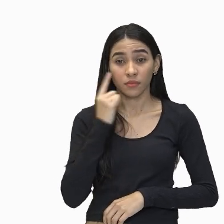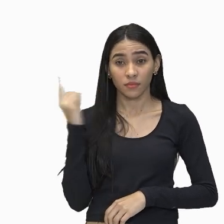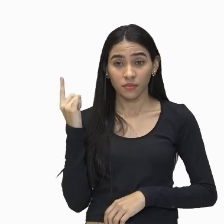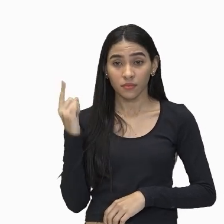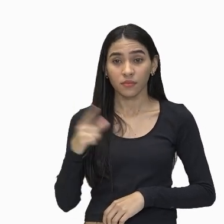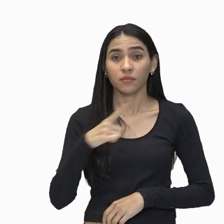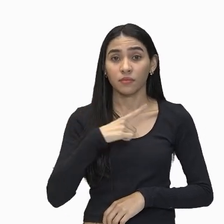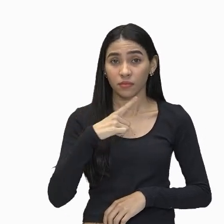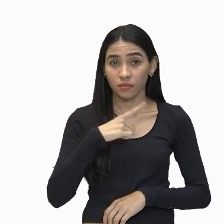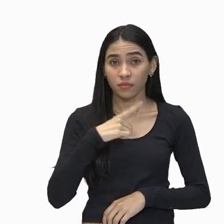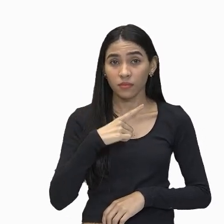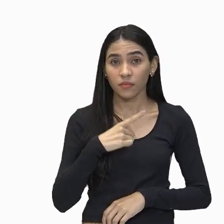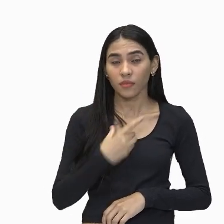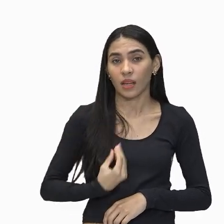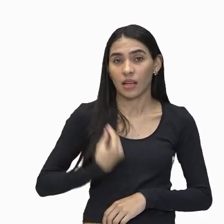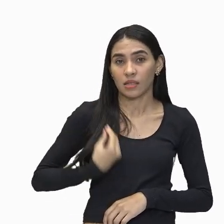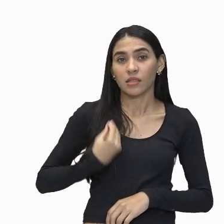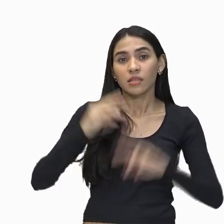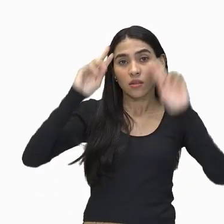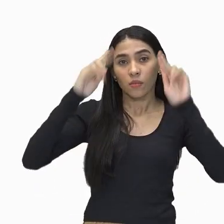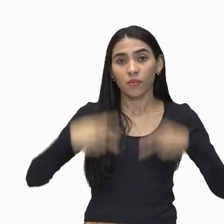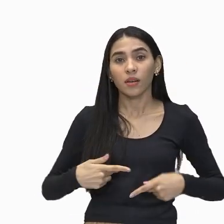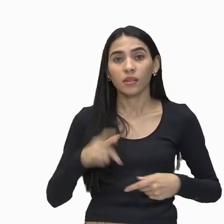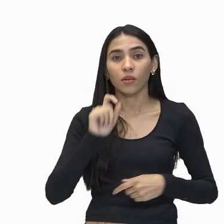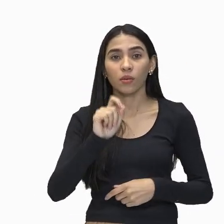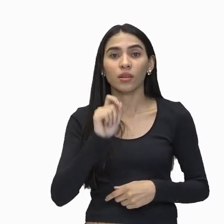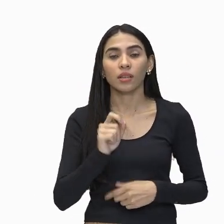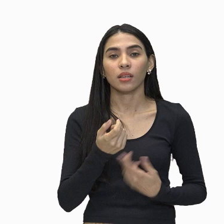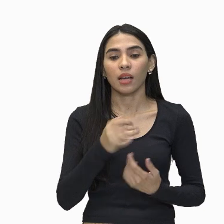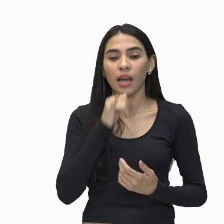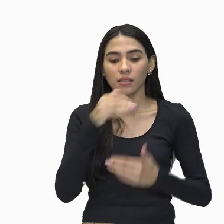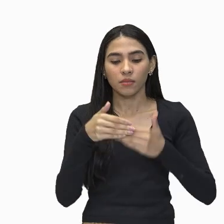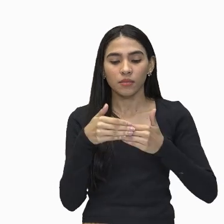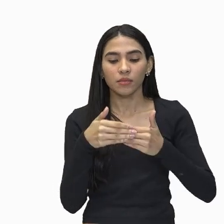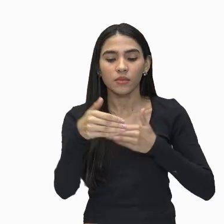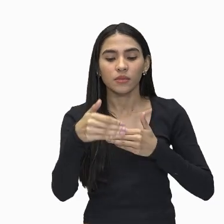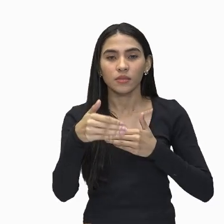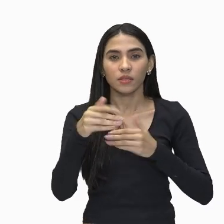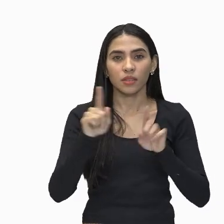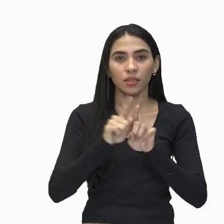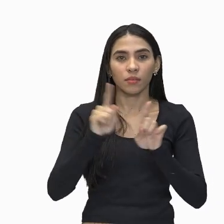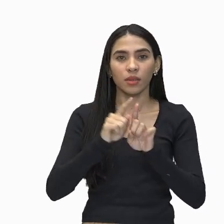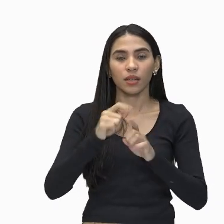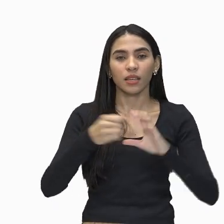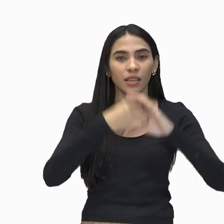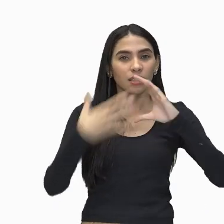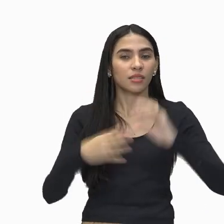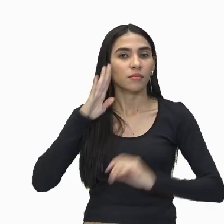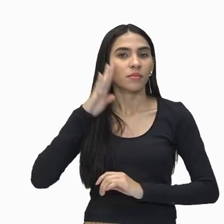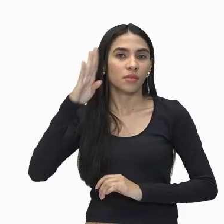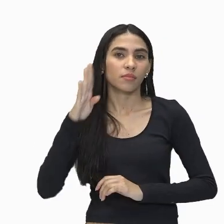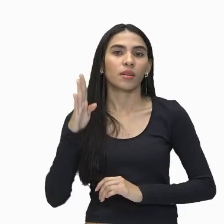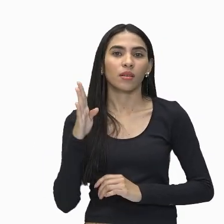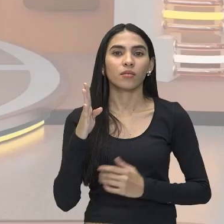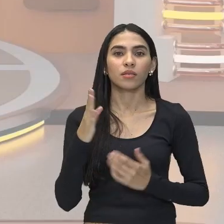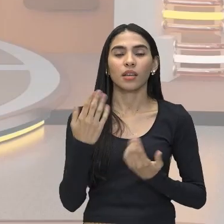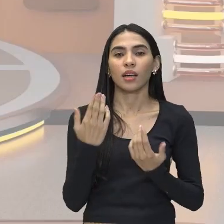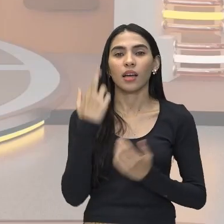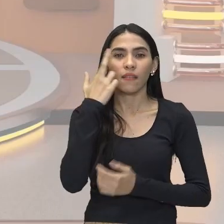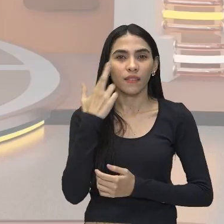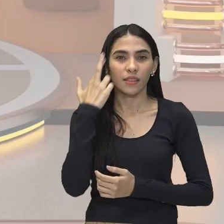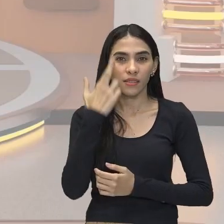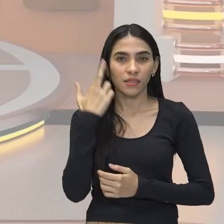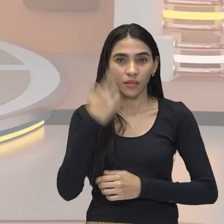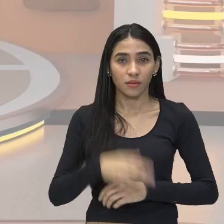tem na existência humana o ponto de partida e o objeto fundamental dessas reflexões